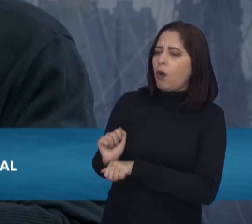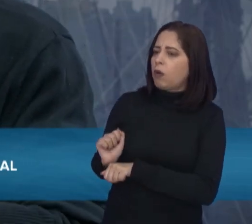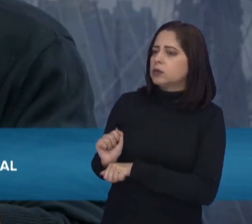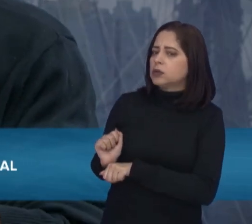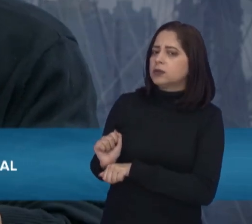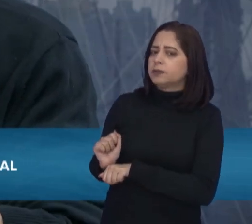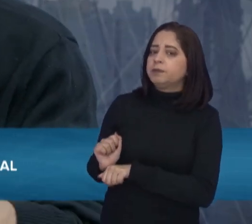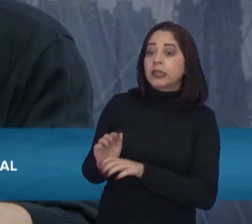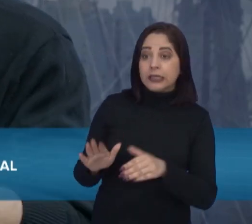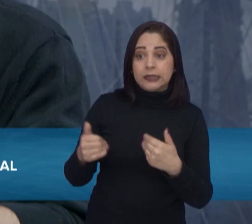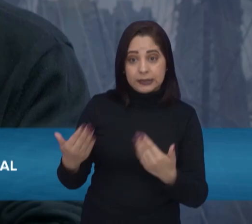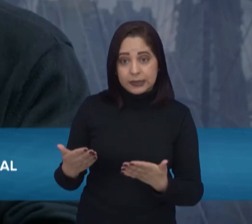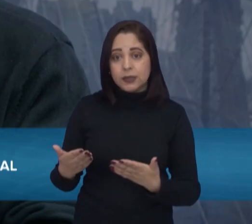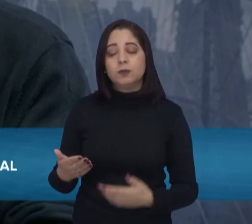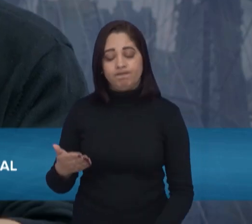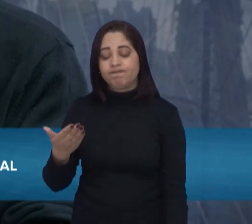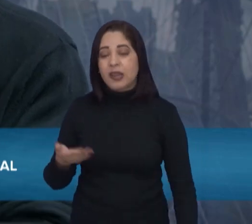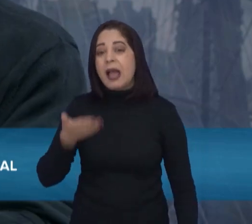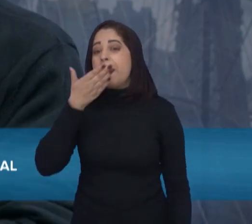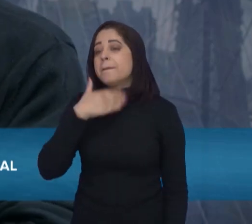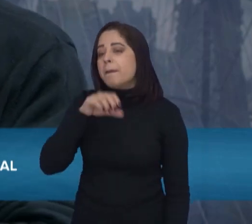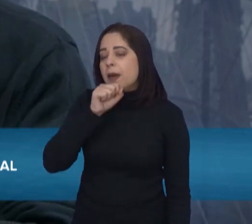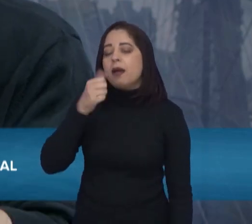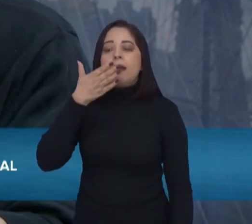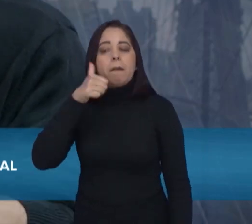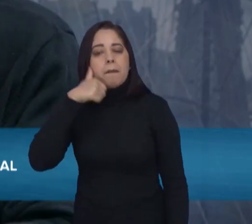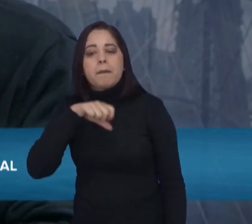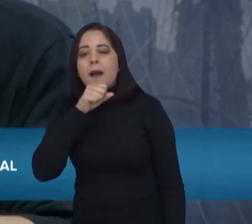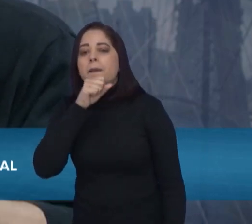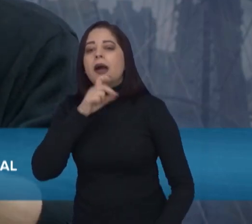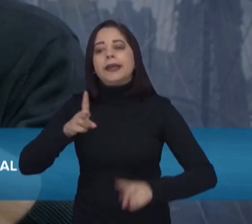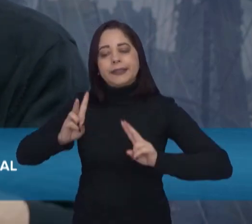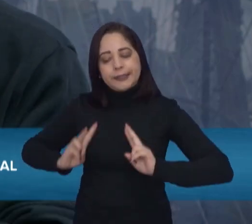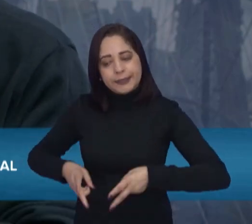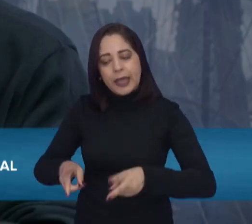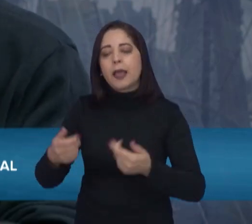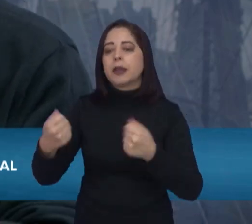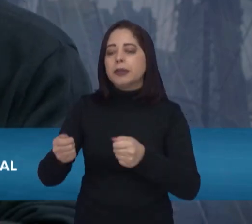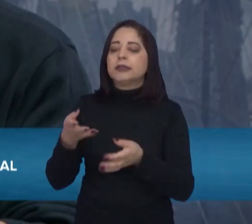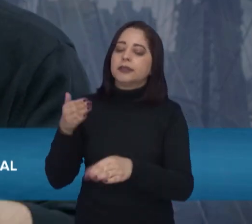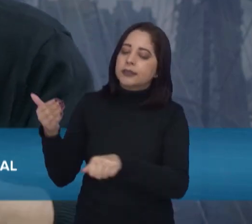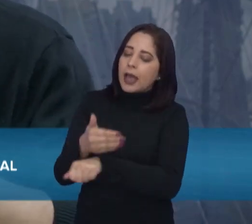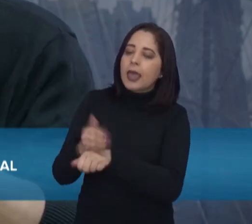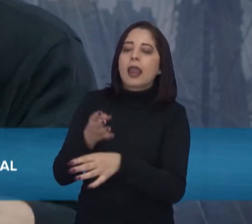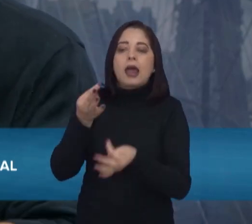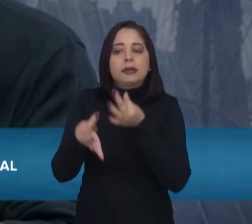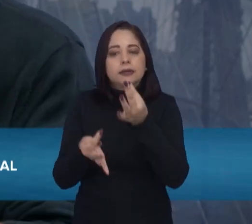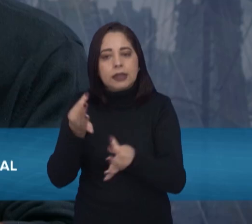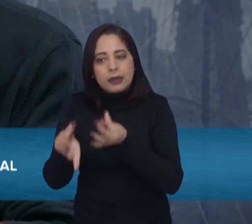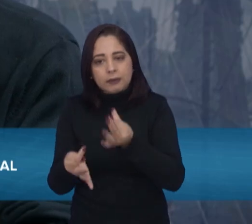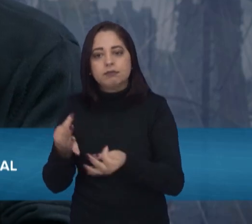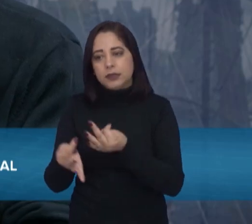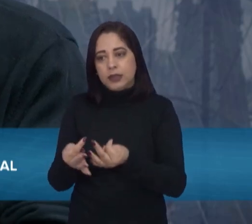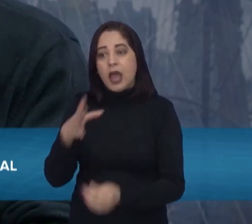falou. Os pais têm o potencial para ajudar ou para quebrar. Então, de novo, terapia em dia, se conheçam, porque o adolescente ali está na fase de maturidade